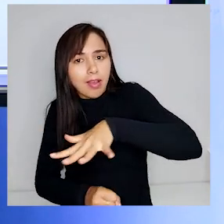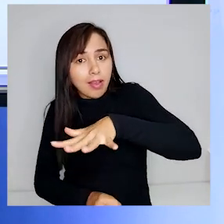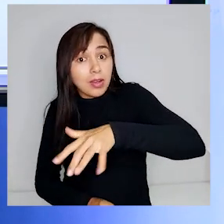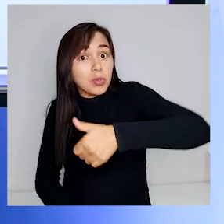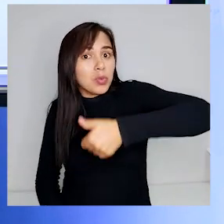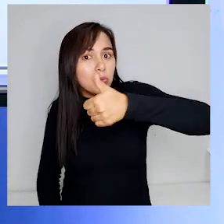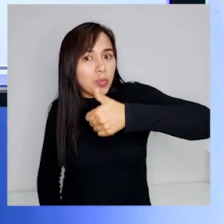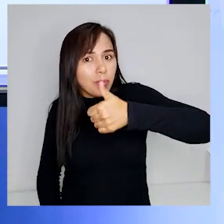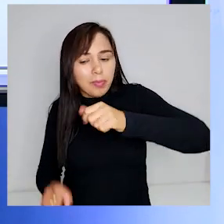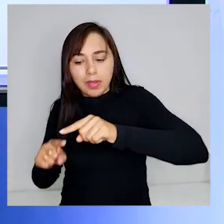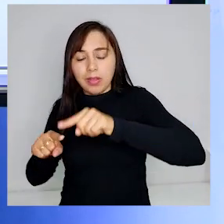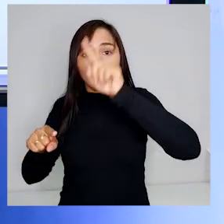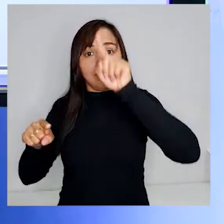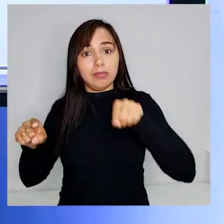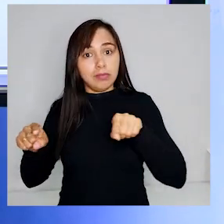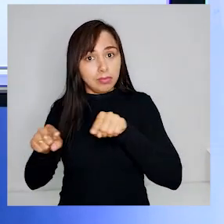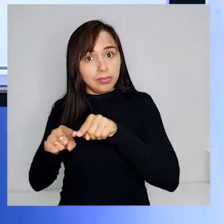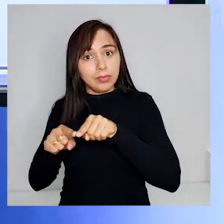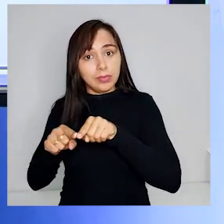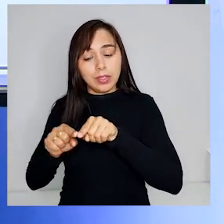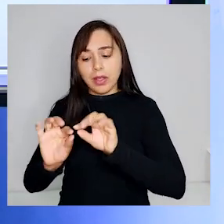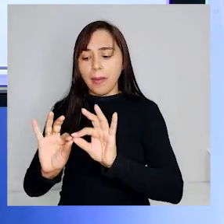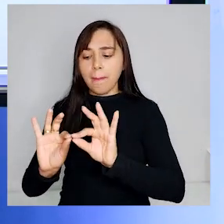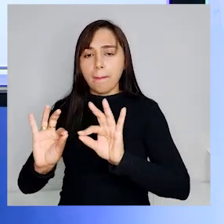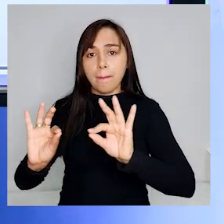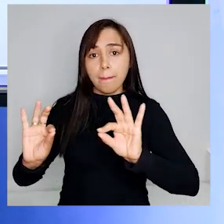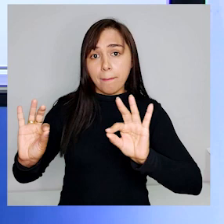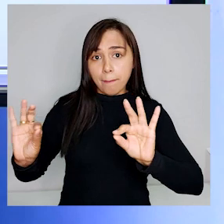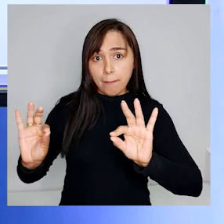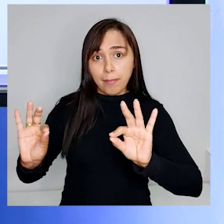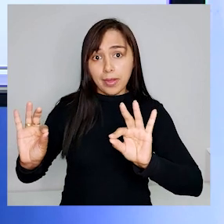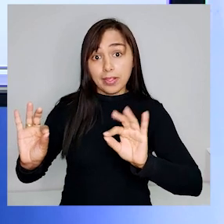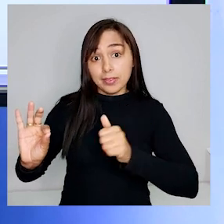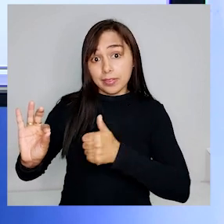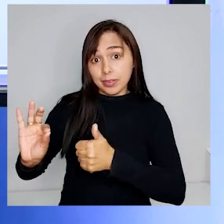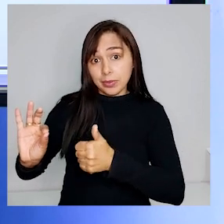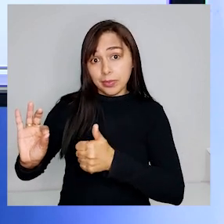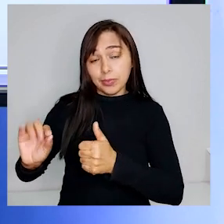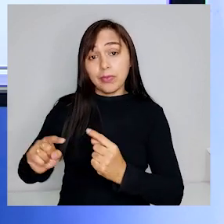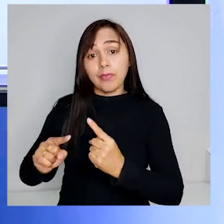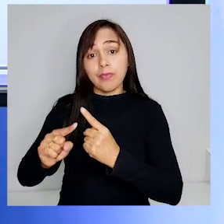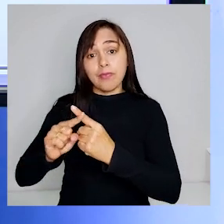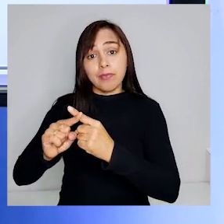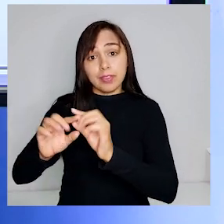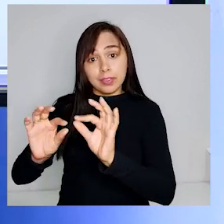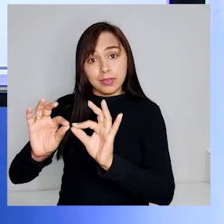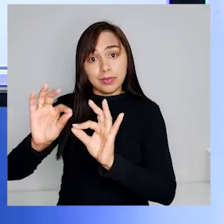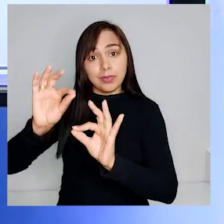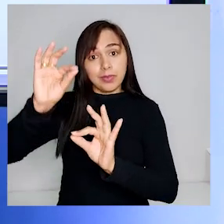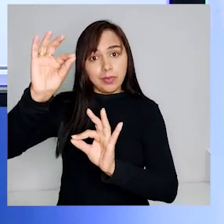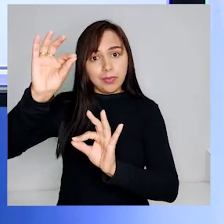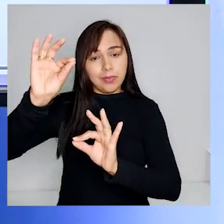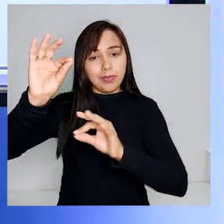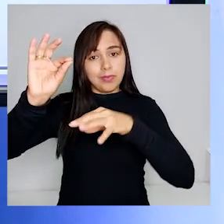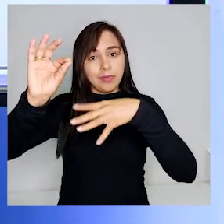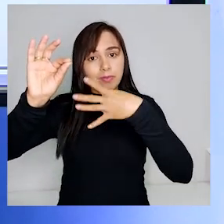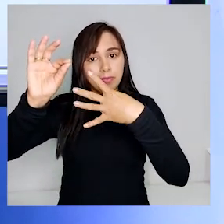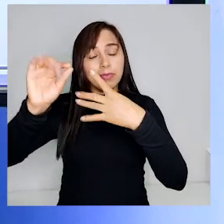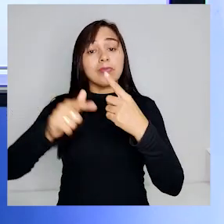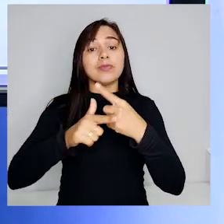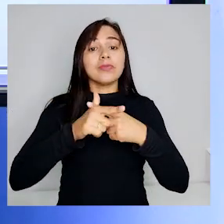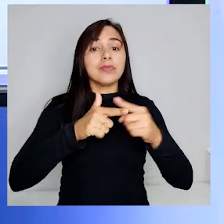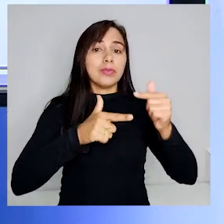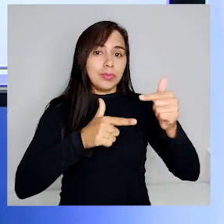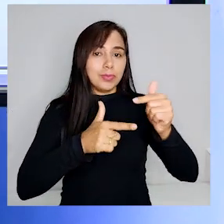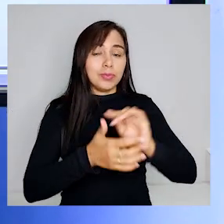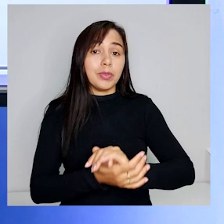maior, eu sei que ele é a base vezes a altura sobre 2. Ou seja, ele tem aqui uma área